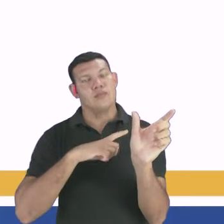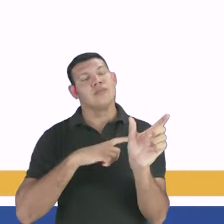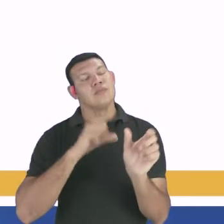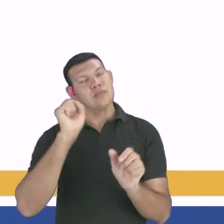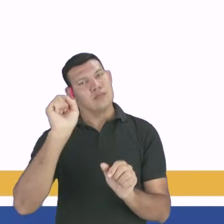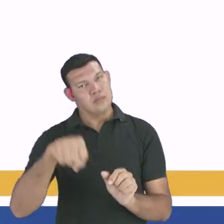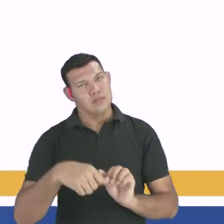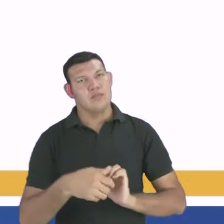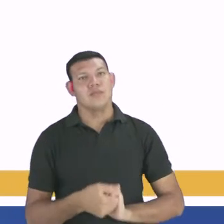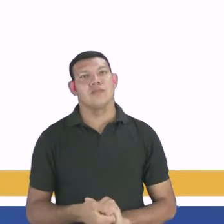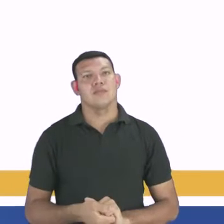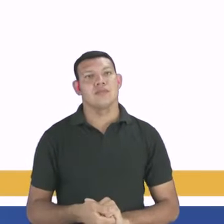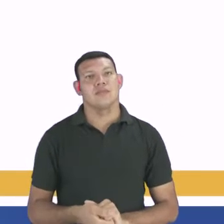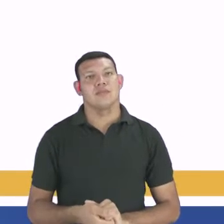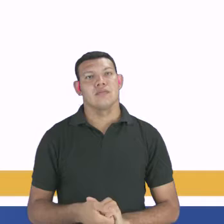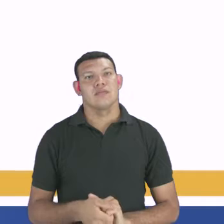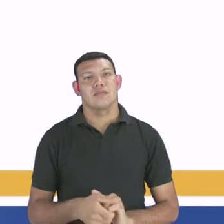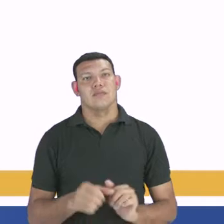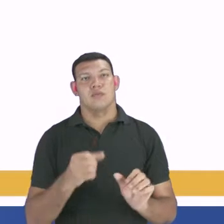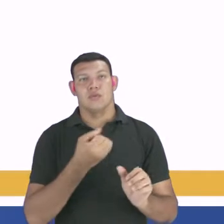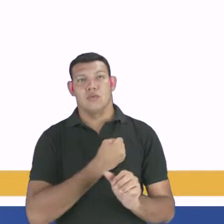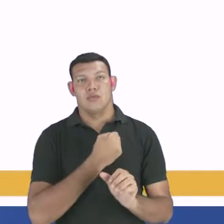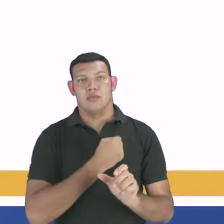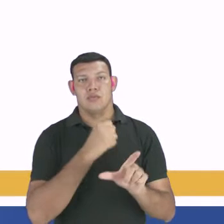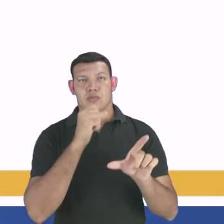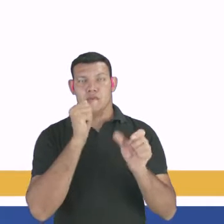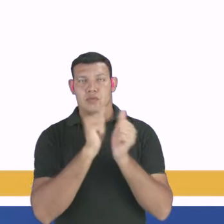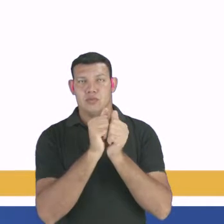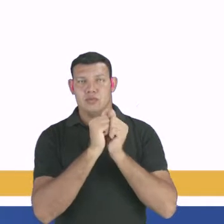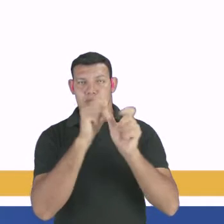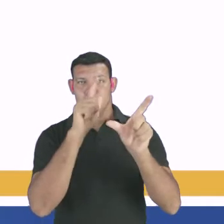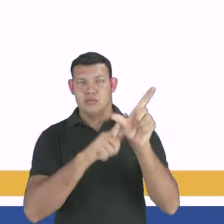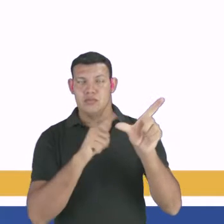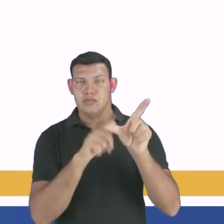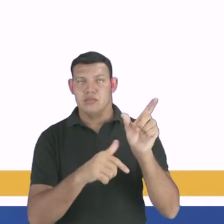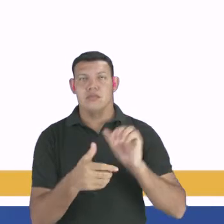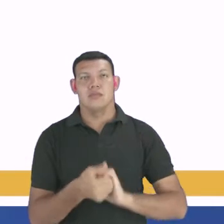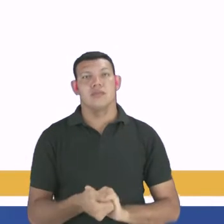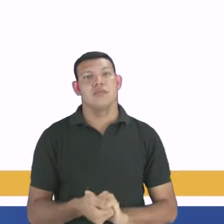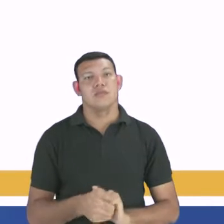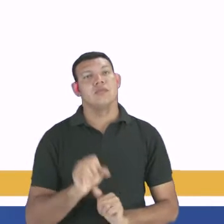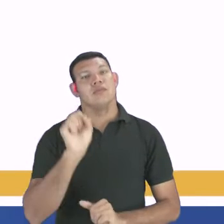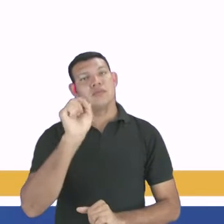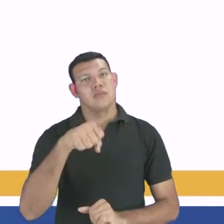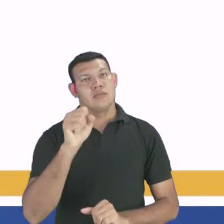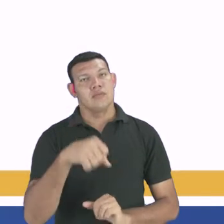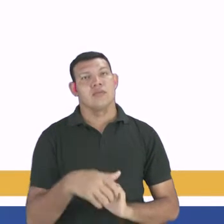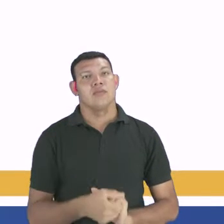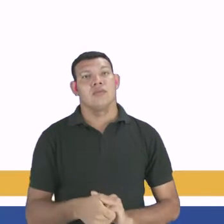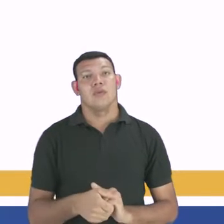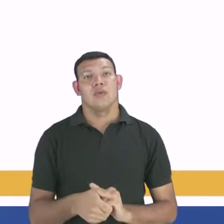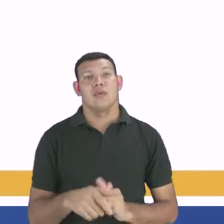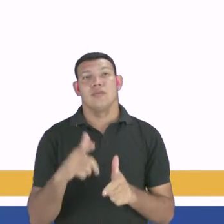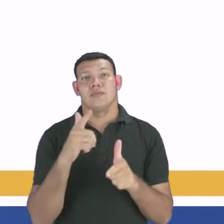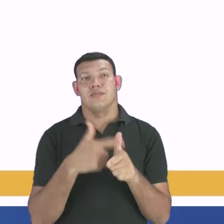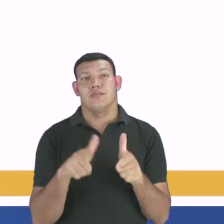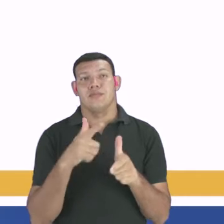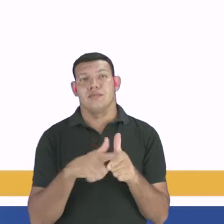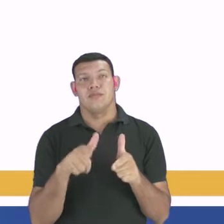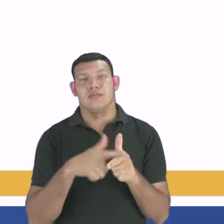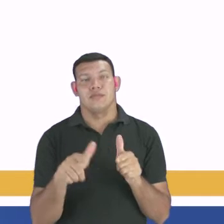tentemos é independente tem mas o problema é no coeficiente